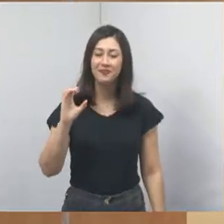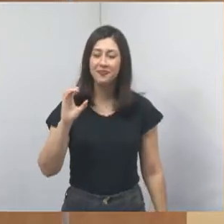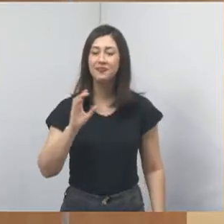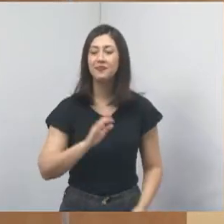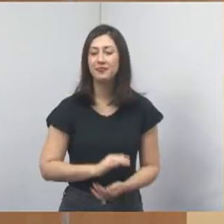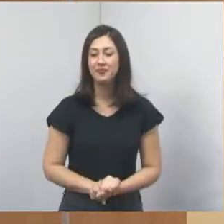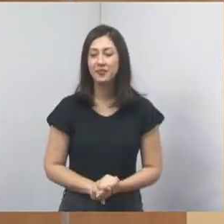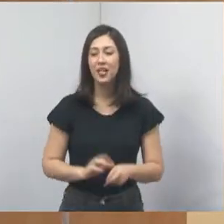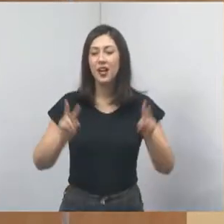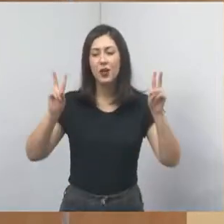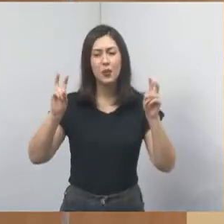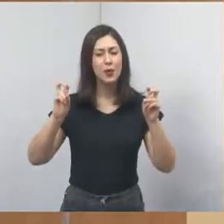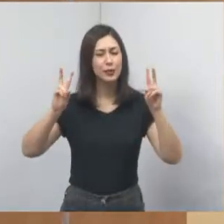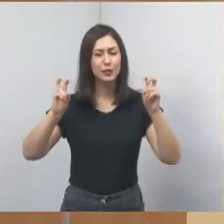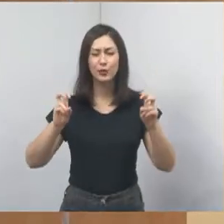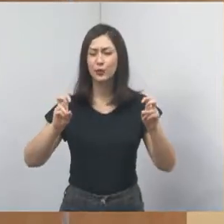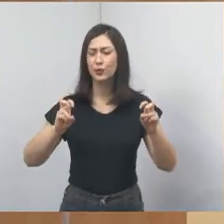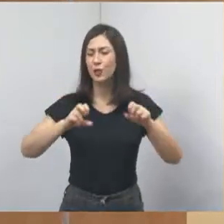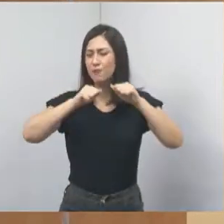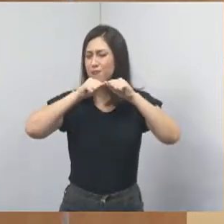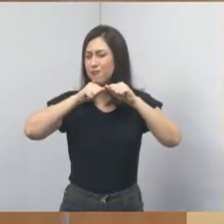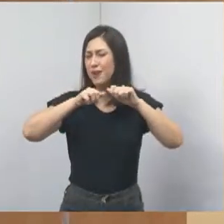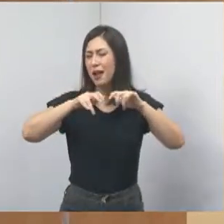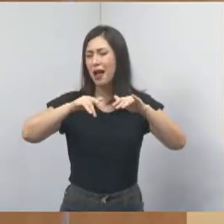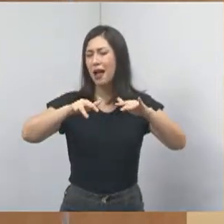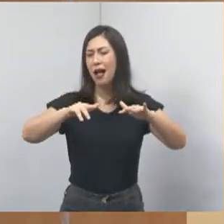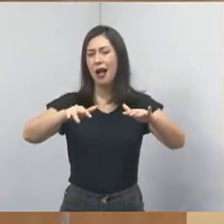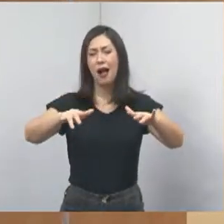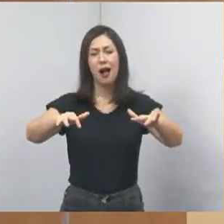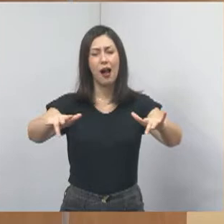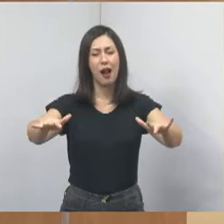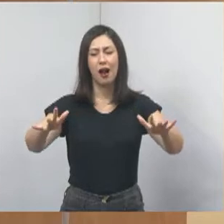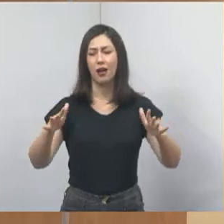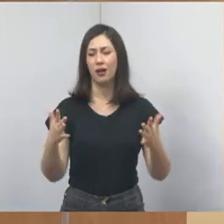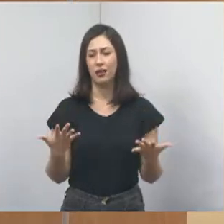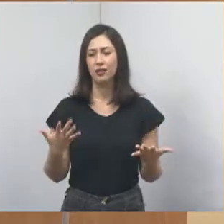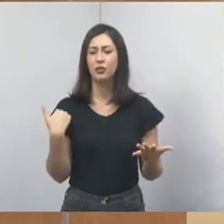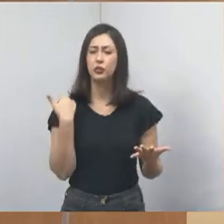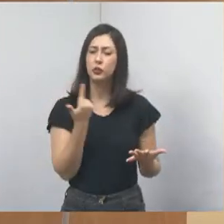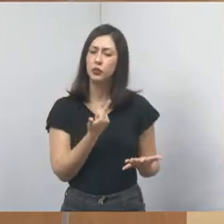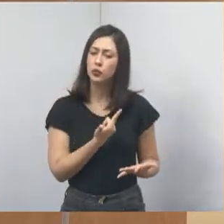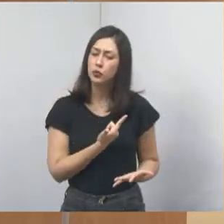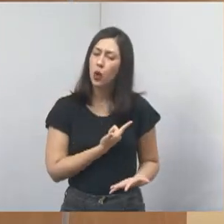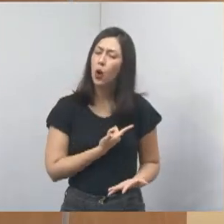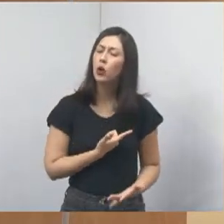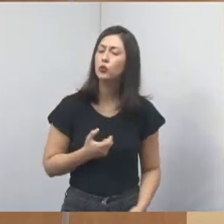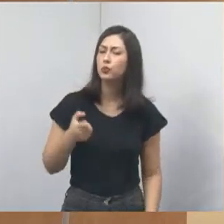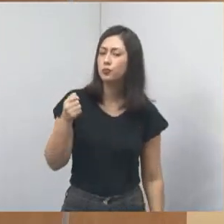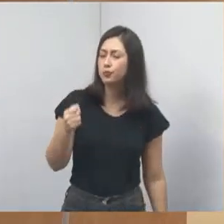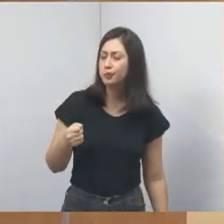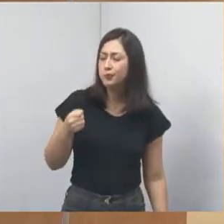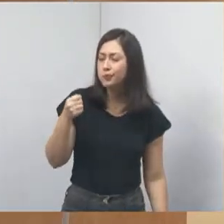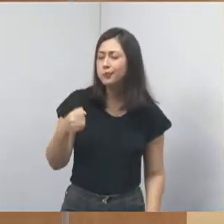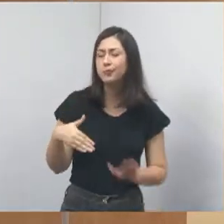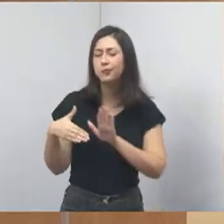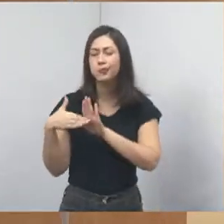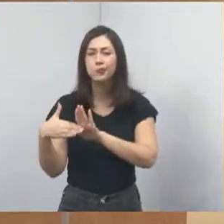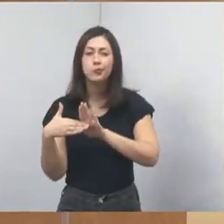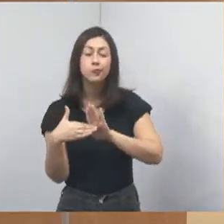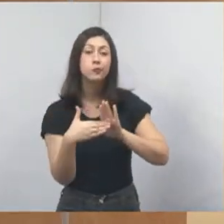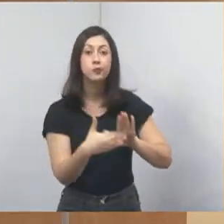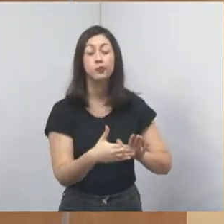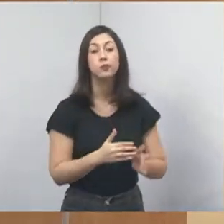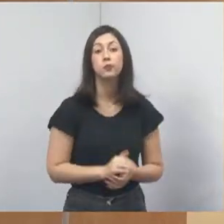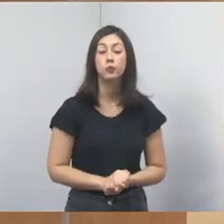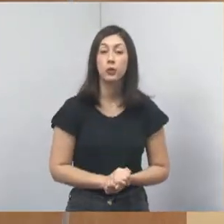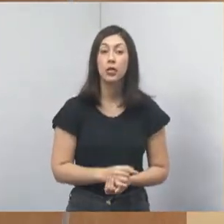esse tema atravessa todas as estruturas e as bases da nossa ação pastoral. Então, coisa simples, a Sociedade São Vicente de